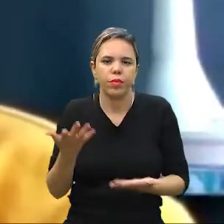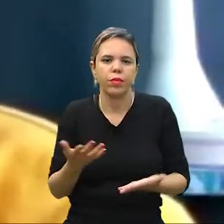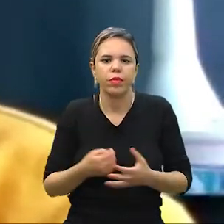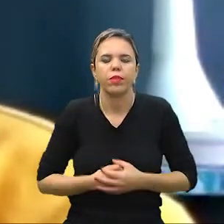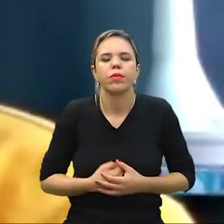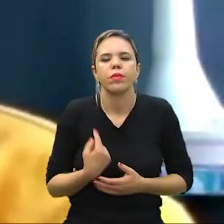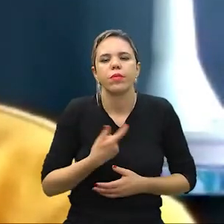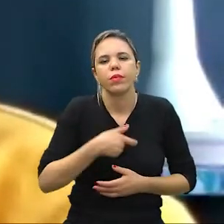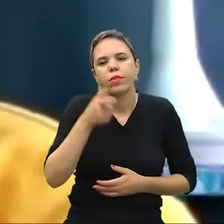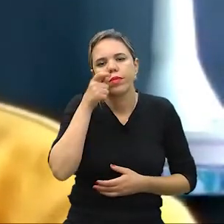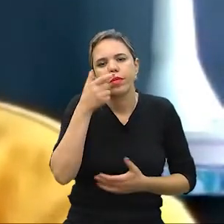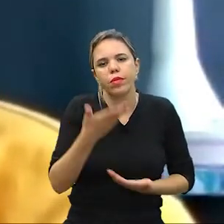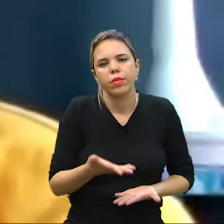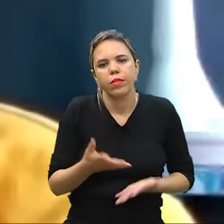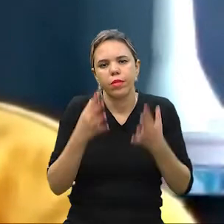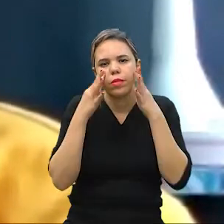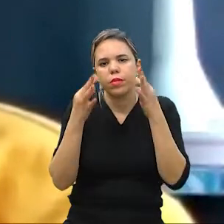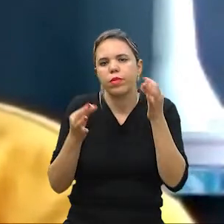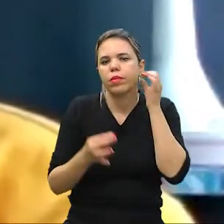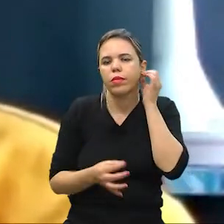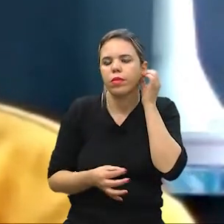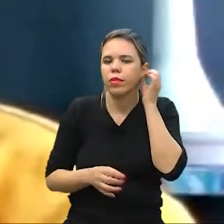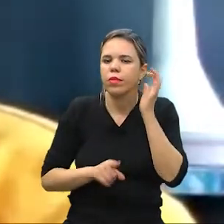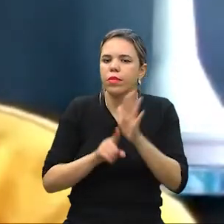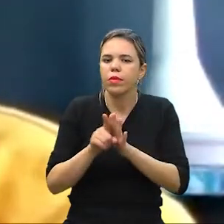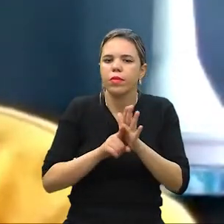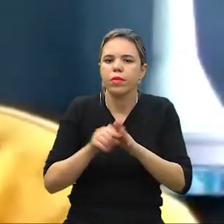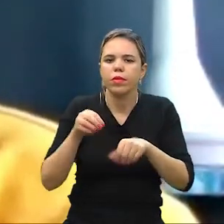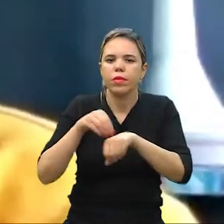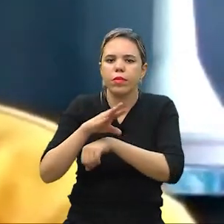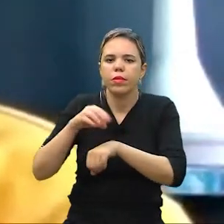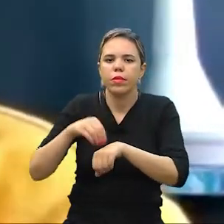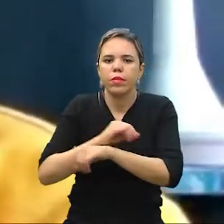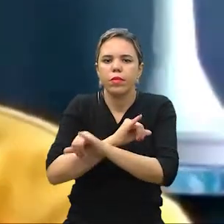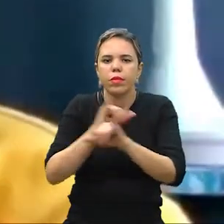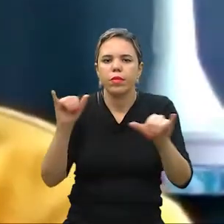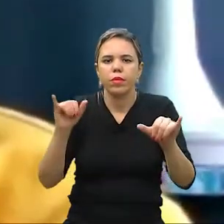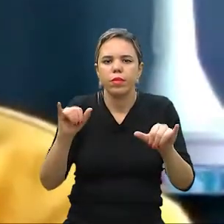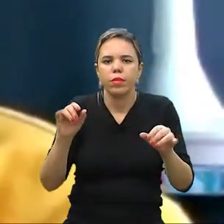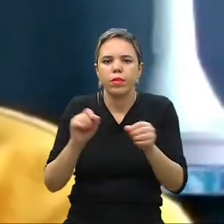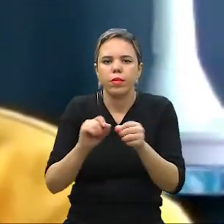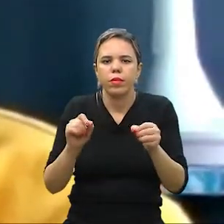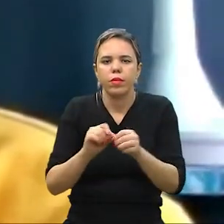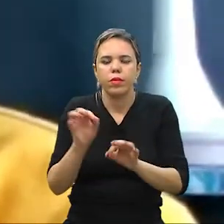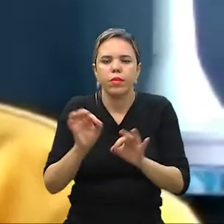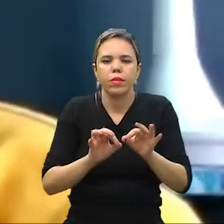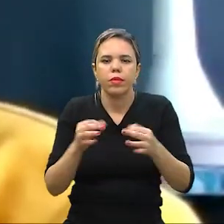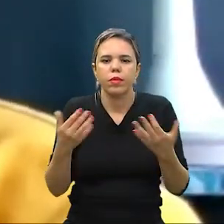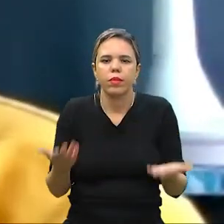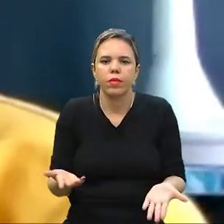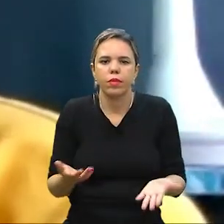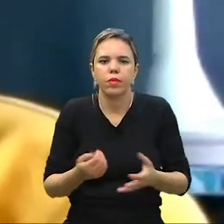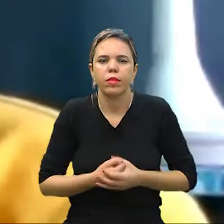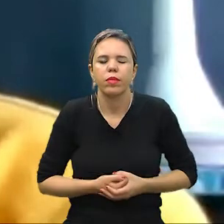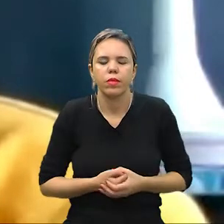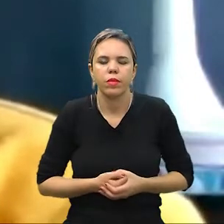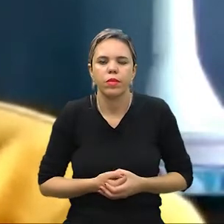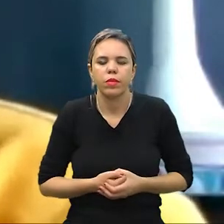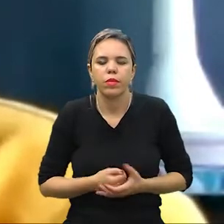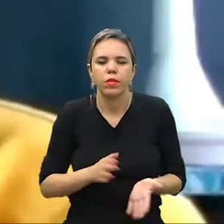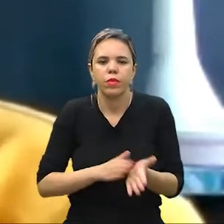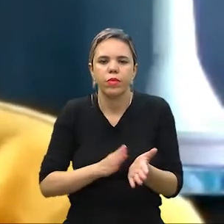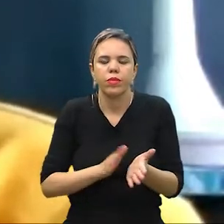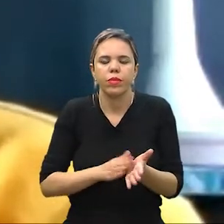vale a gente olhar com atenção para os dados que têm sido produzidos, as campanhas que têm sido produzidas, e